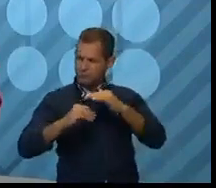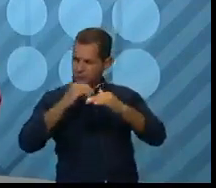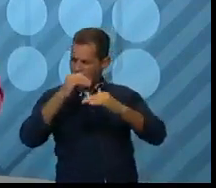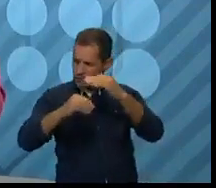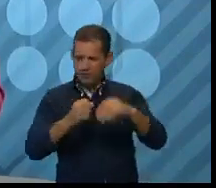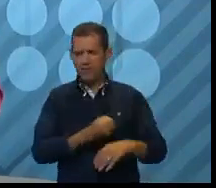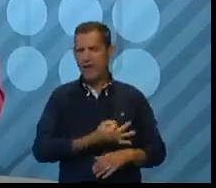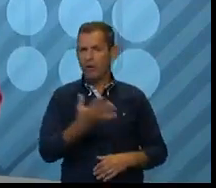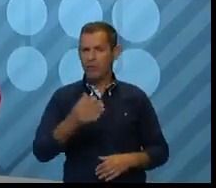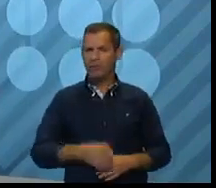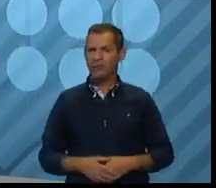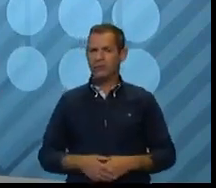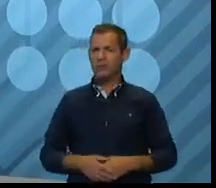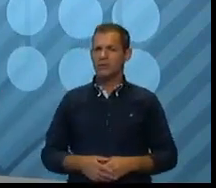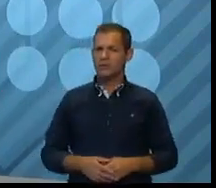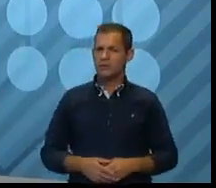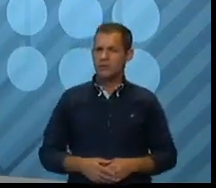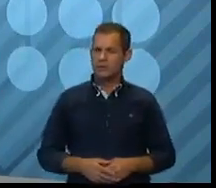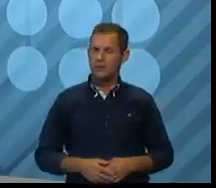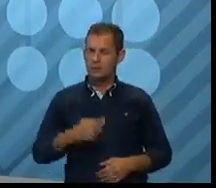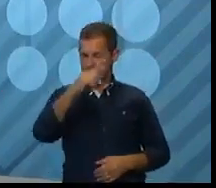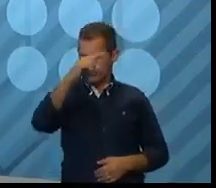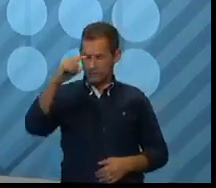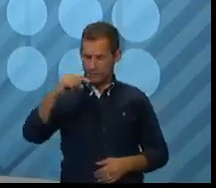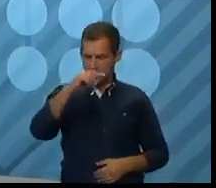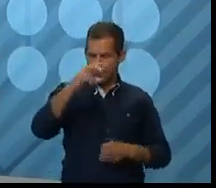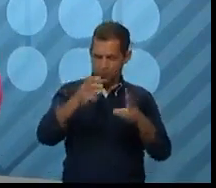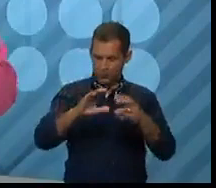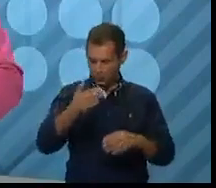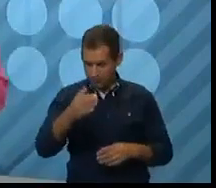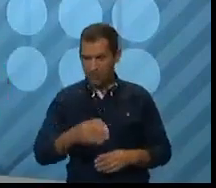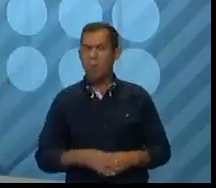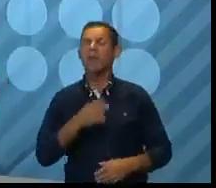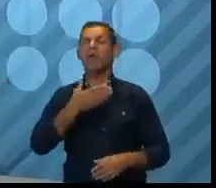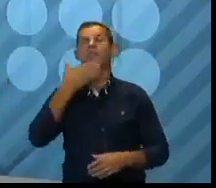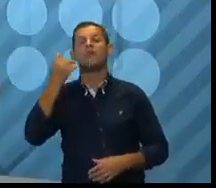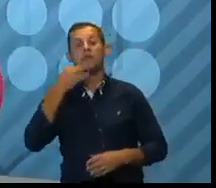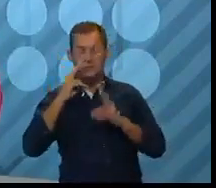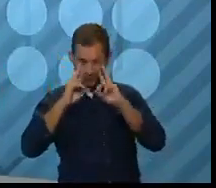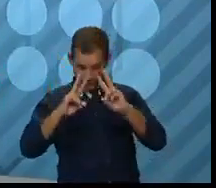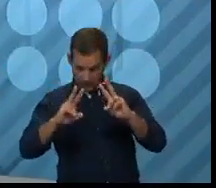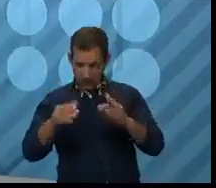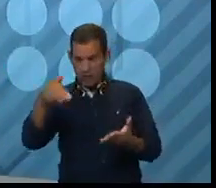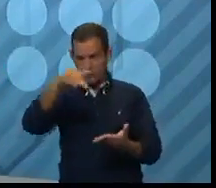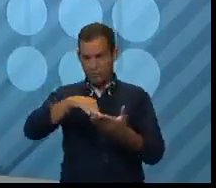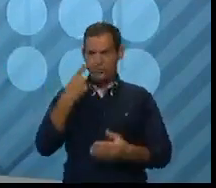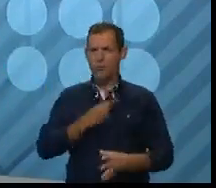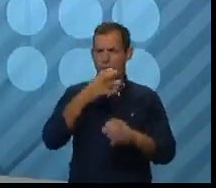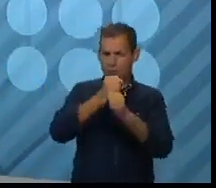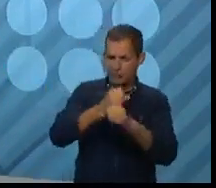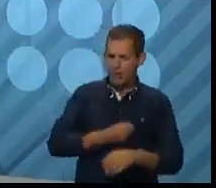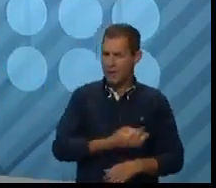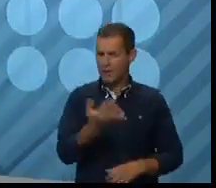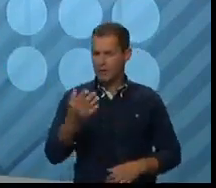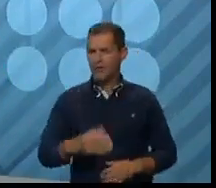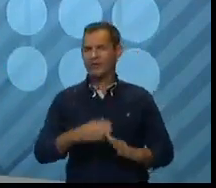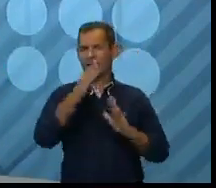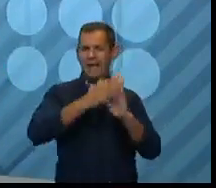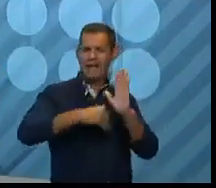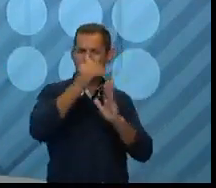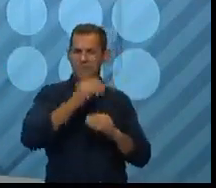aumentando essa quantidade de retângulos e ver se a nossa aproximação vai melhorando. E, por fim, nós vamos calcular a quantidade de